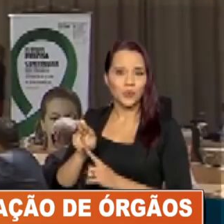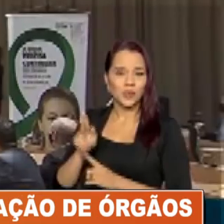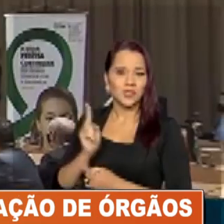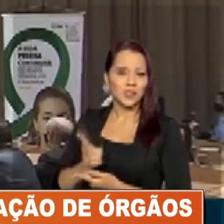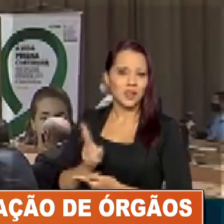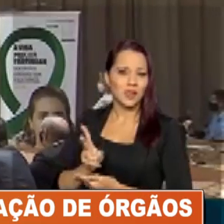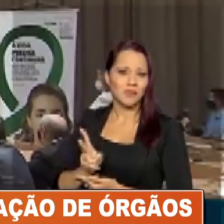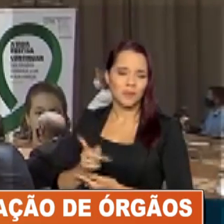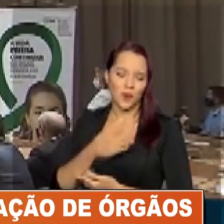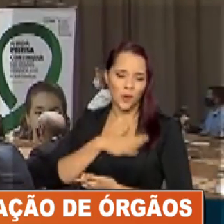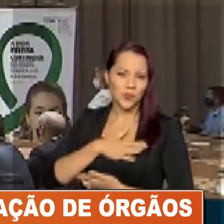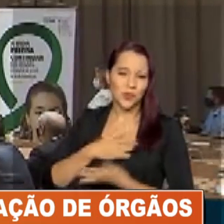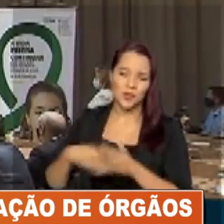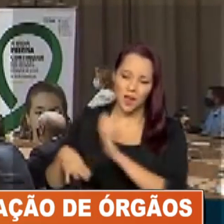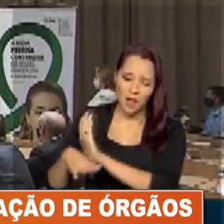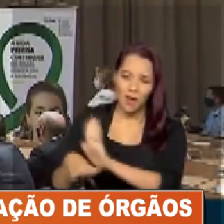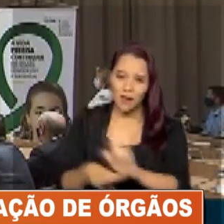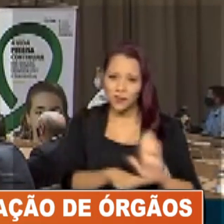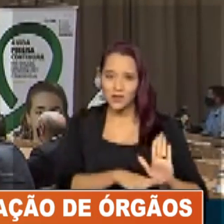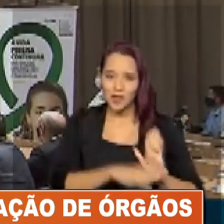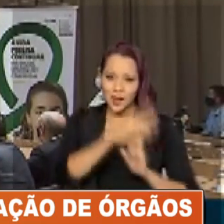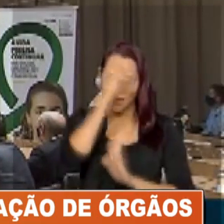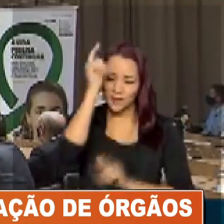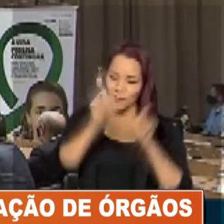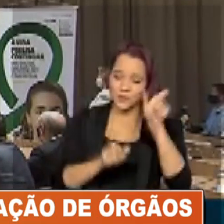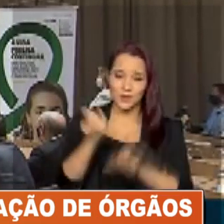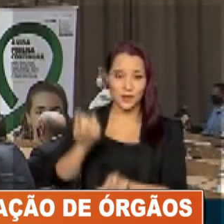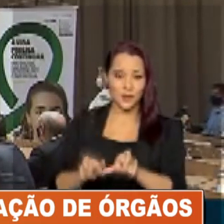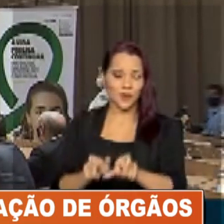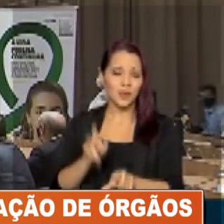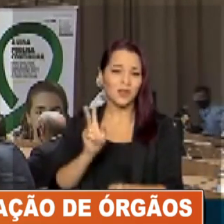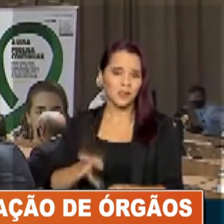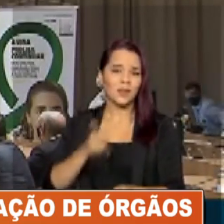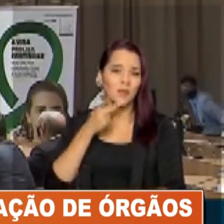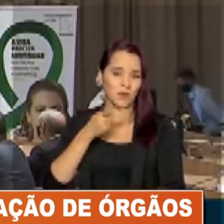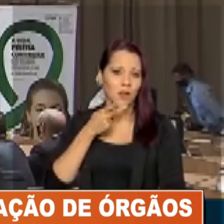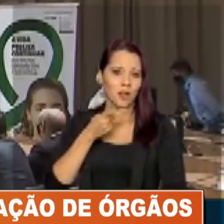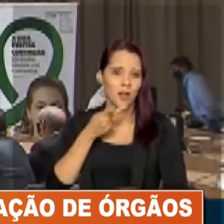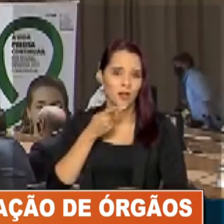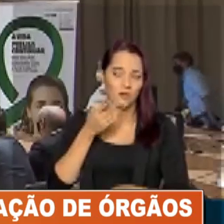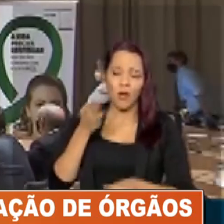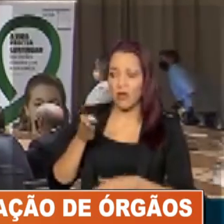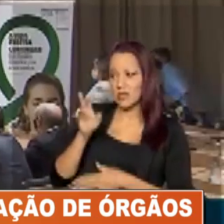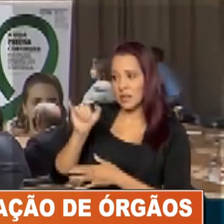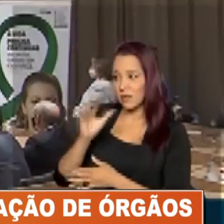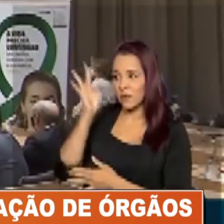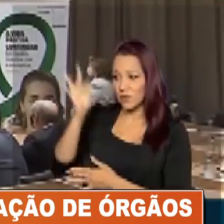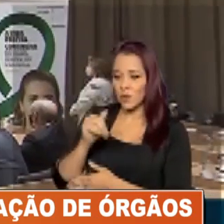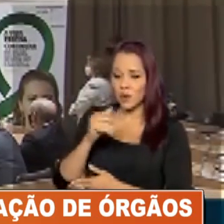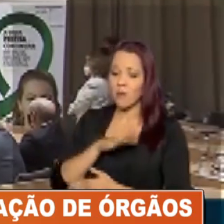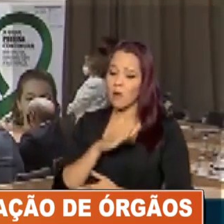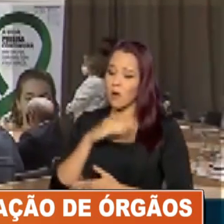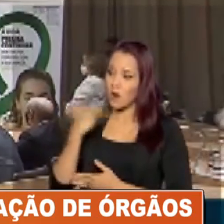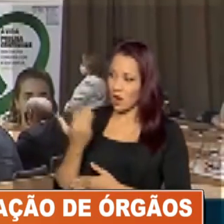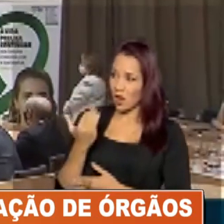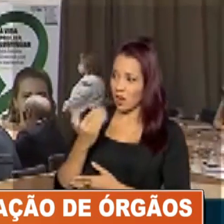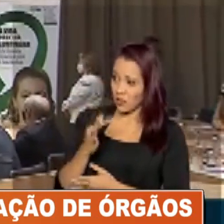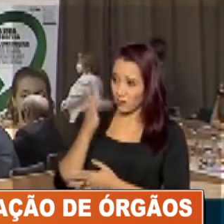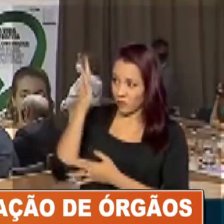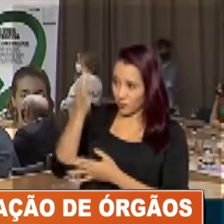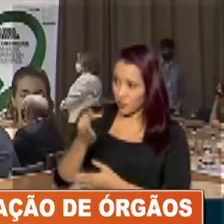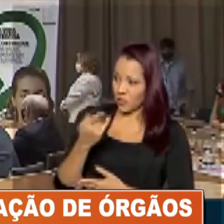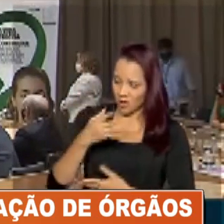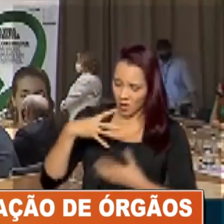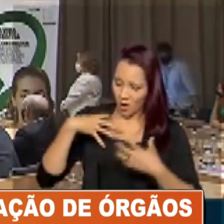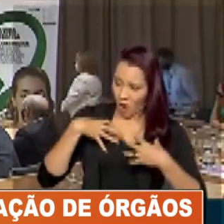Aqui no estado, no primeiro semestre de 2020, foram realizados 104 transplantes de órgãos